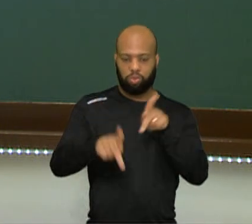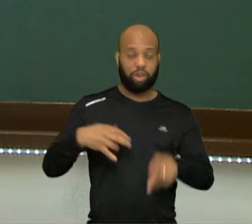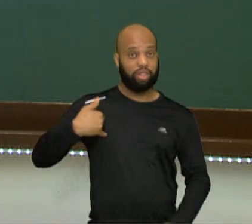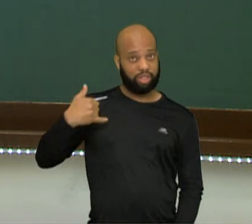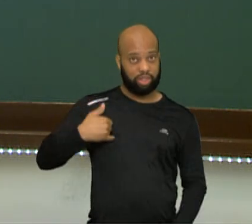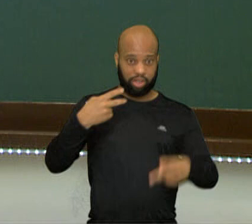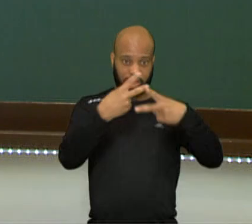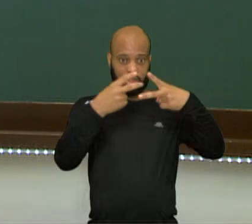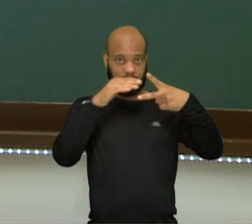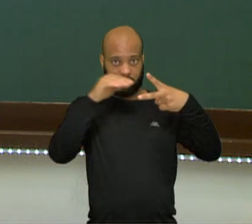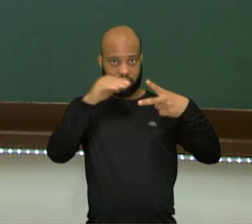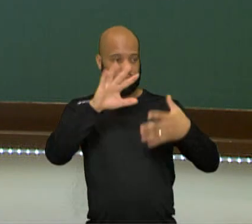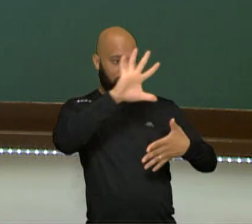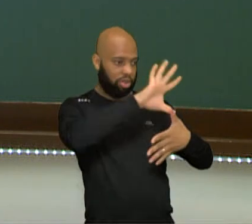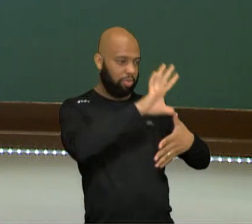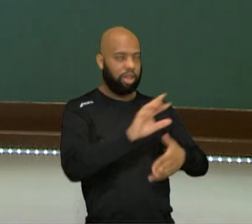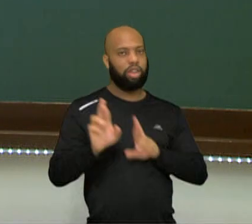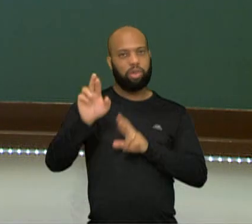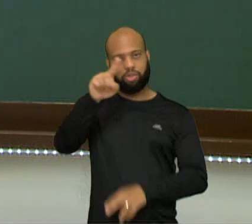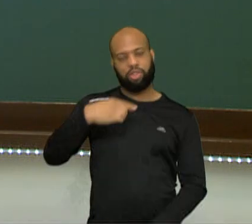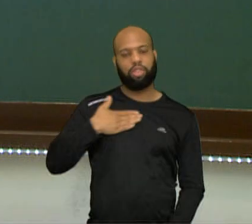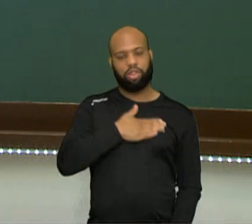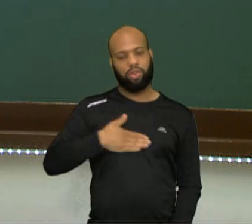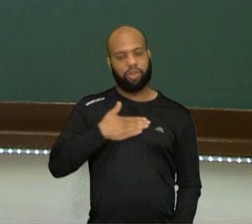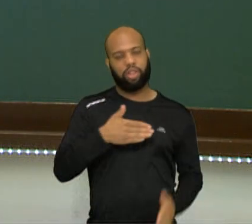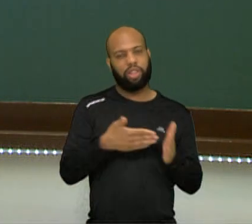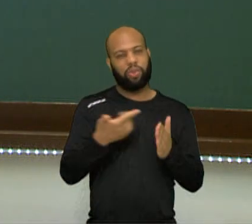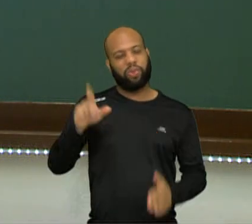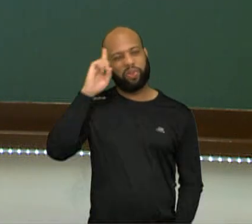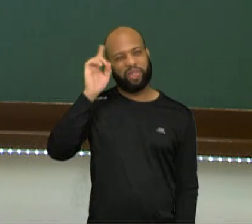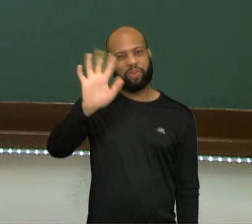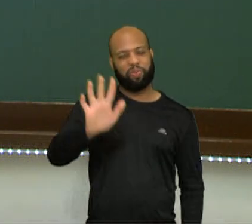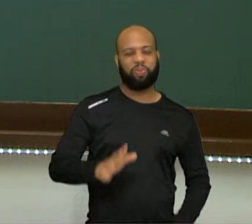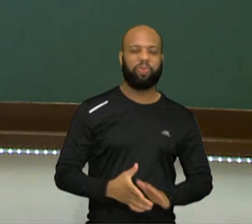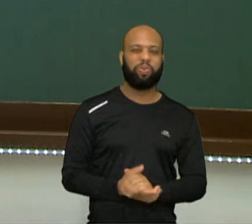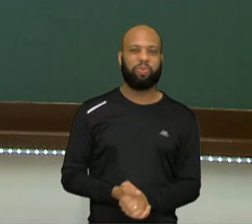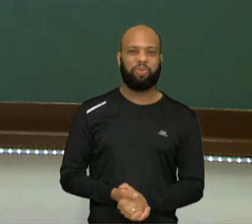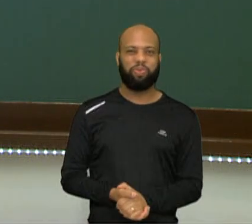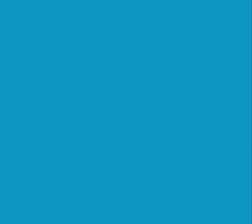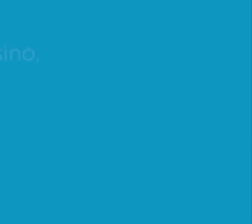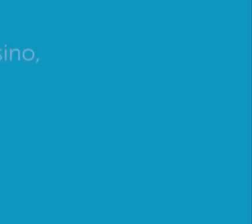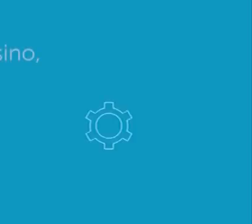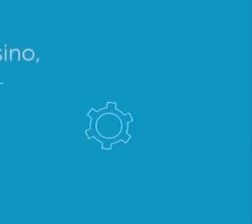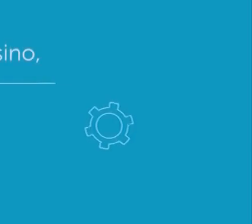sobre a estrutura etária do continente americano. Espero que vocês tenham gostado. Até breve.